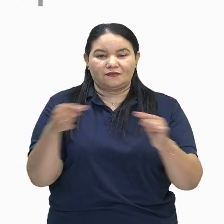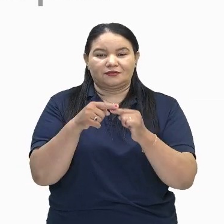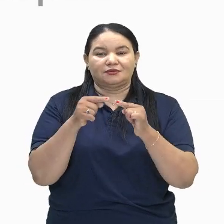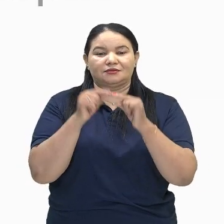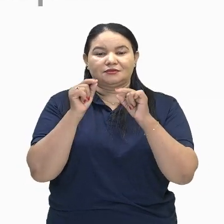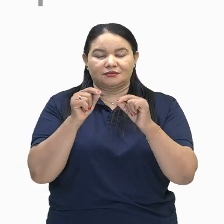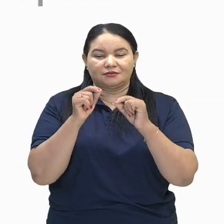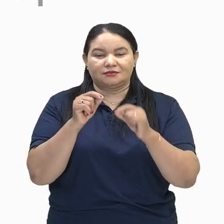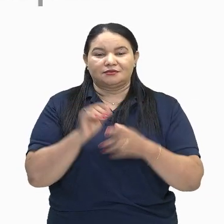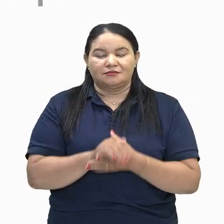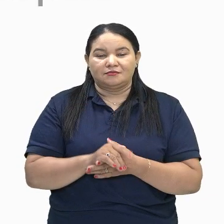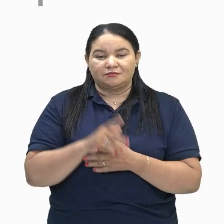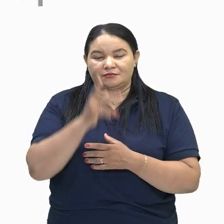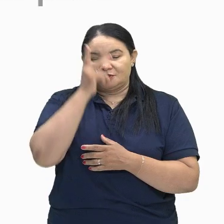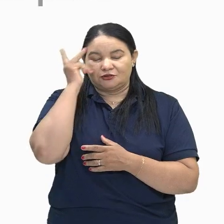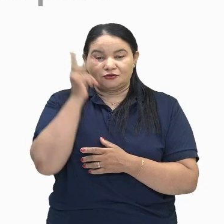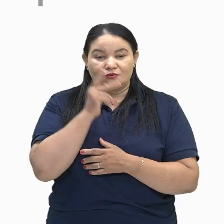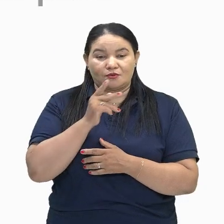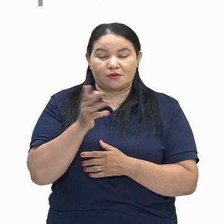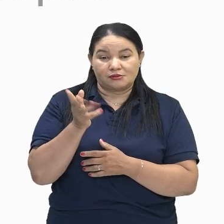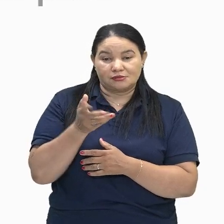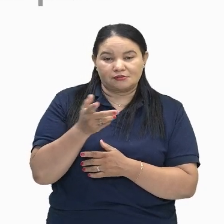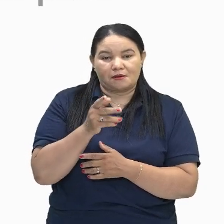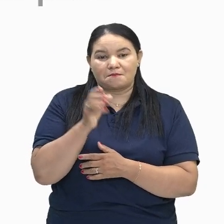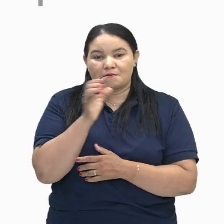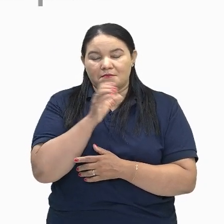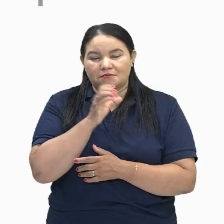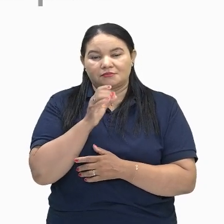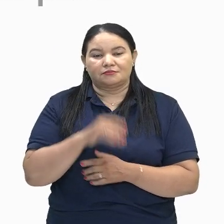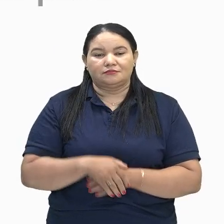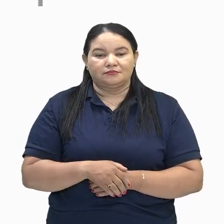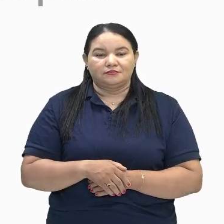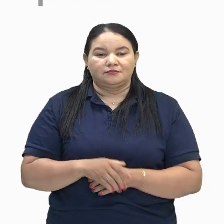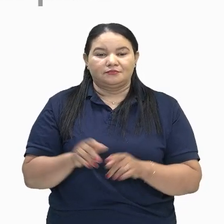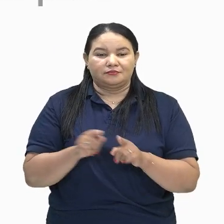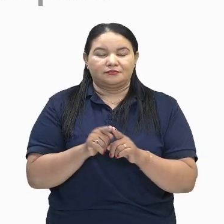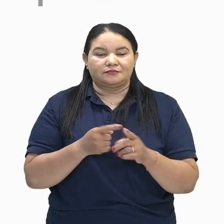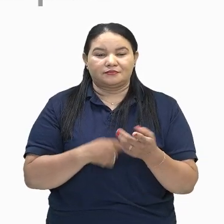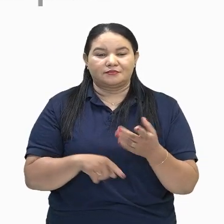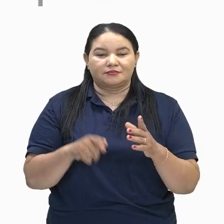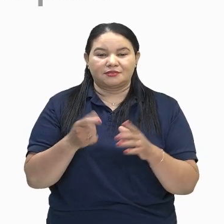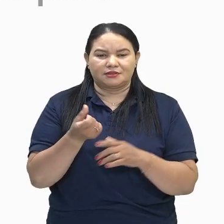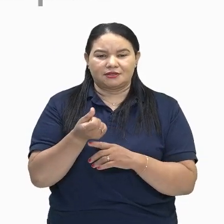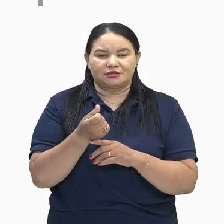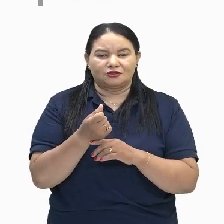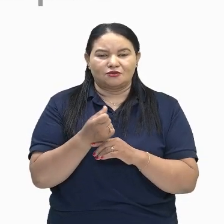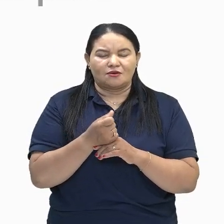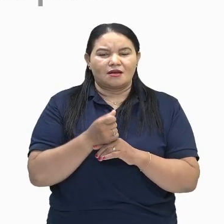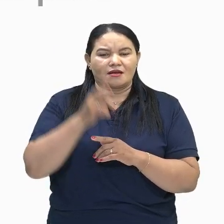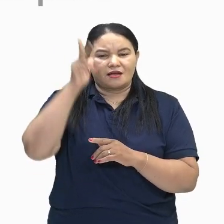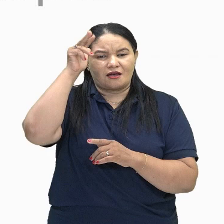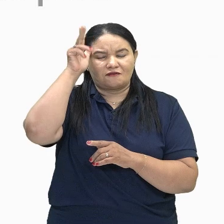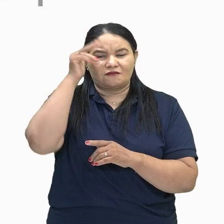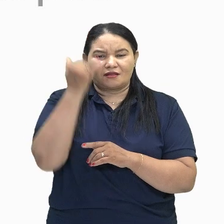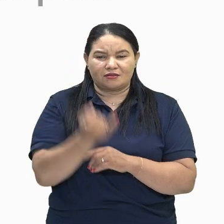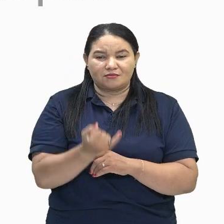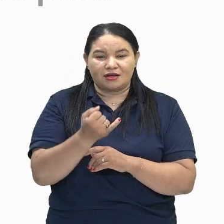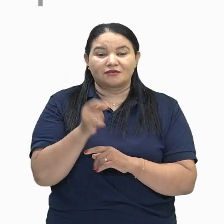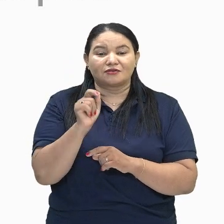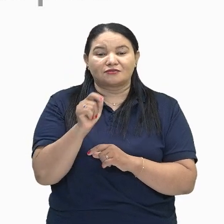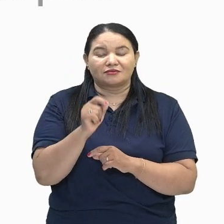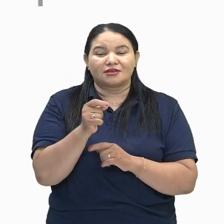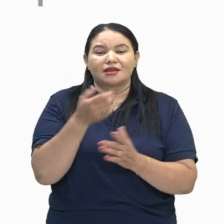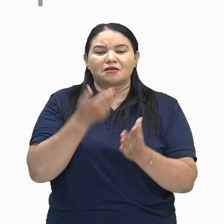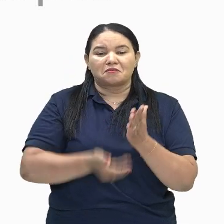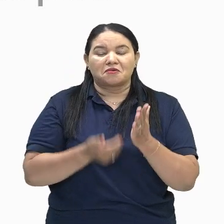significa alguém que está com muita pressa. O sexto, cair do cavalo magro, significa se dar mal com